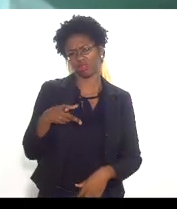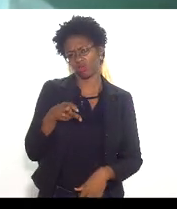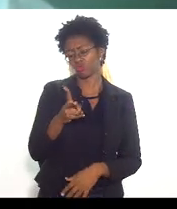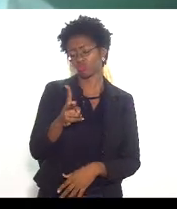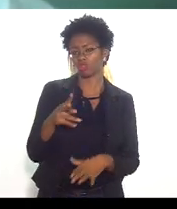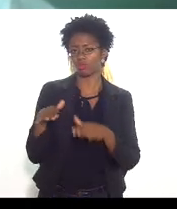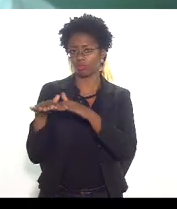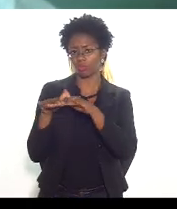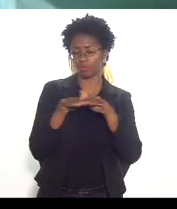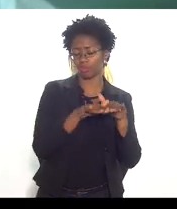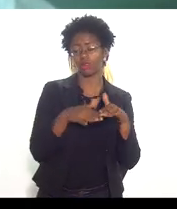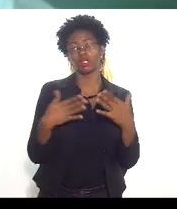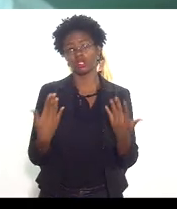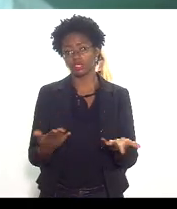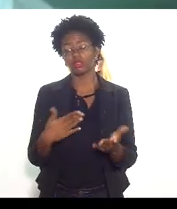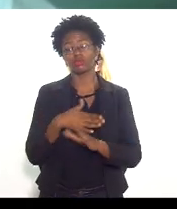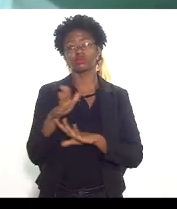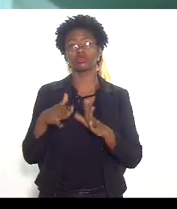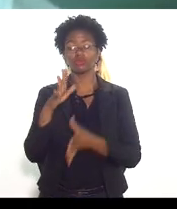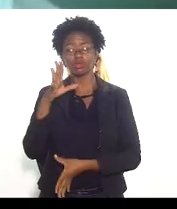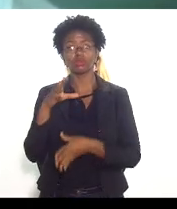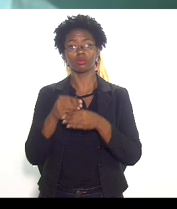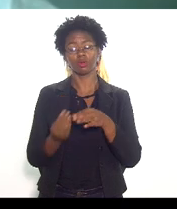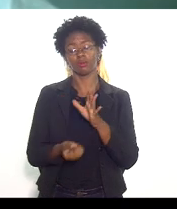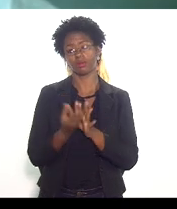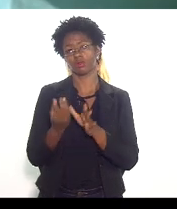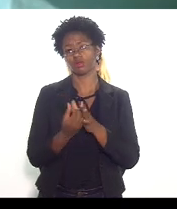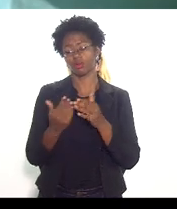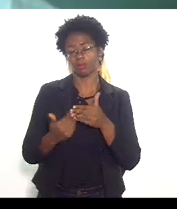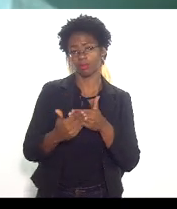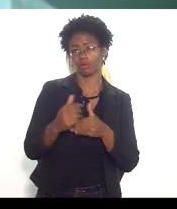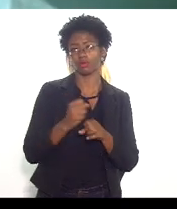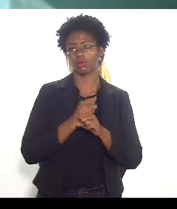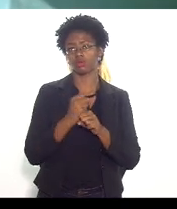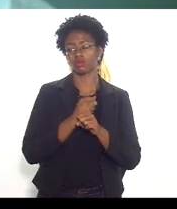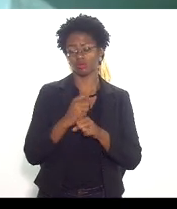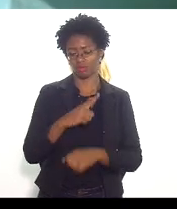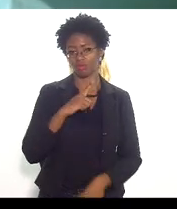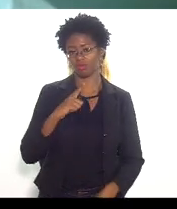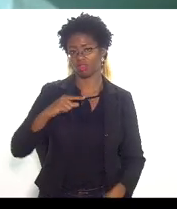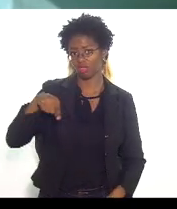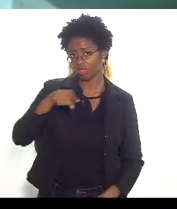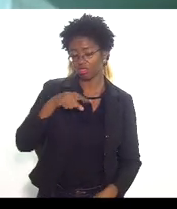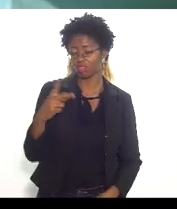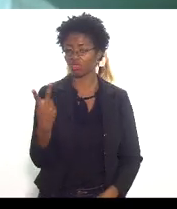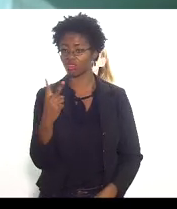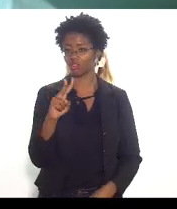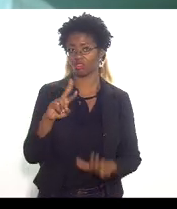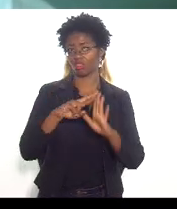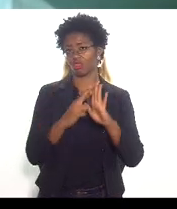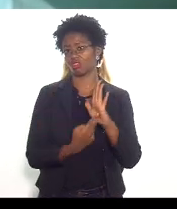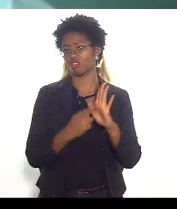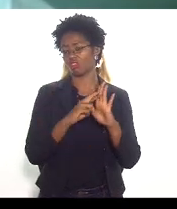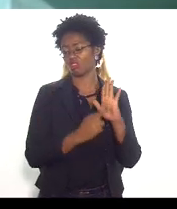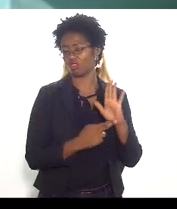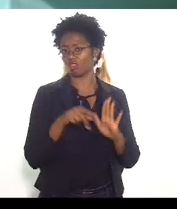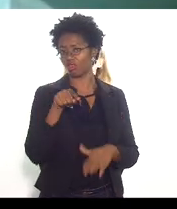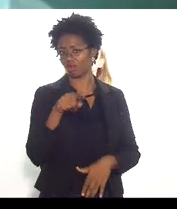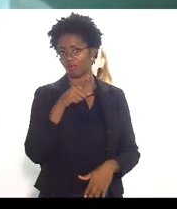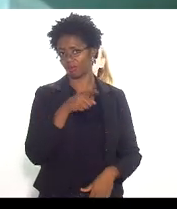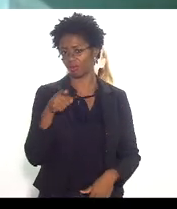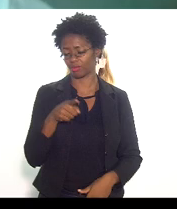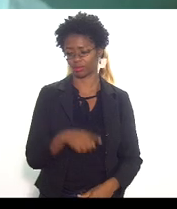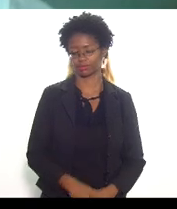Então, todo o incremento de produção dos próximos anos, ele se dará sobre esses dois regimes que estão